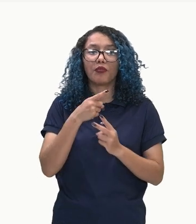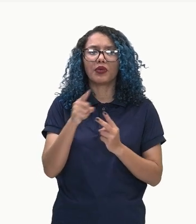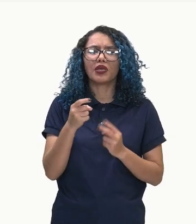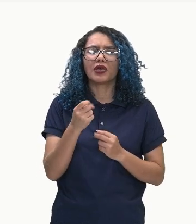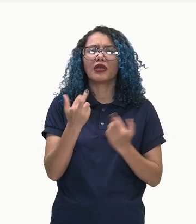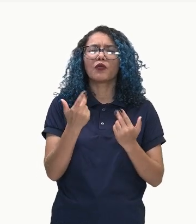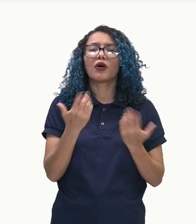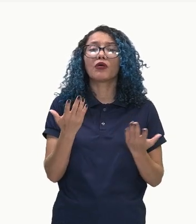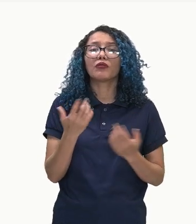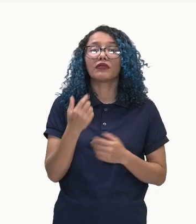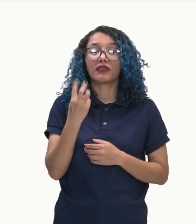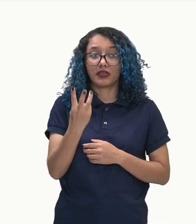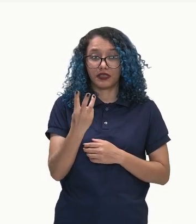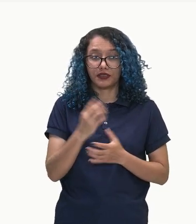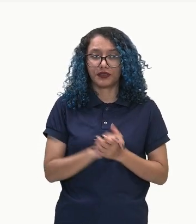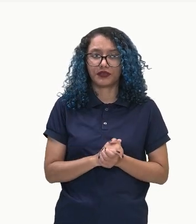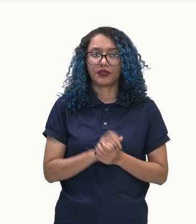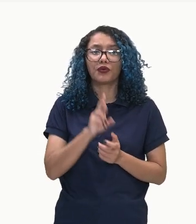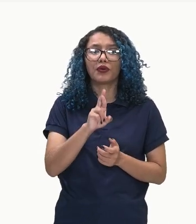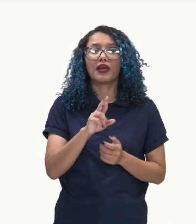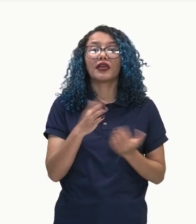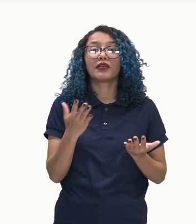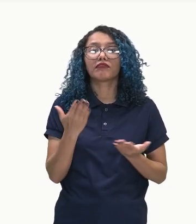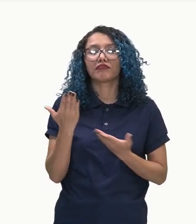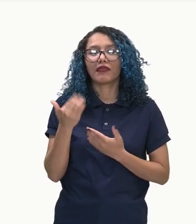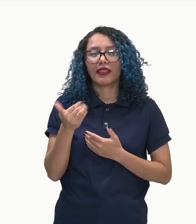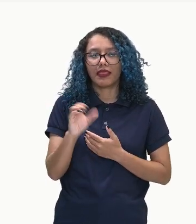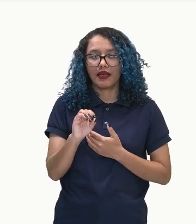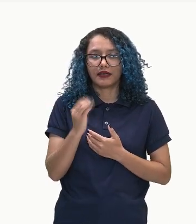3. E o raio? O raio é 10 metros.